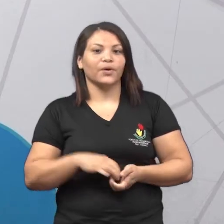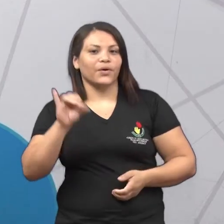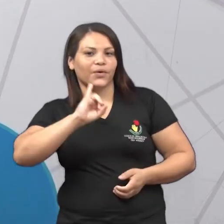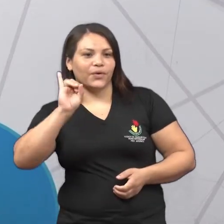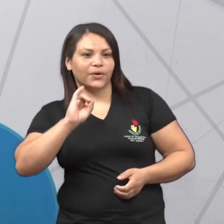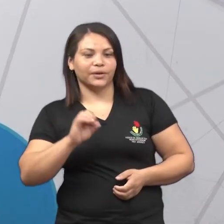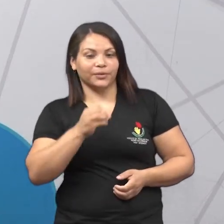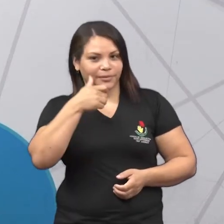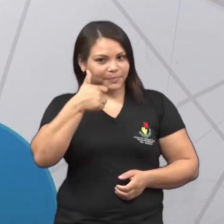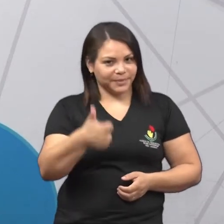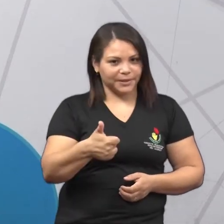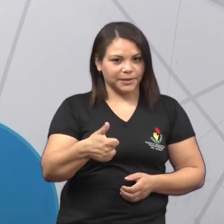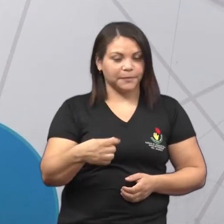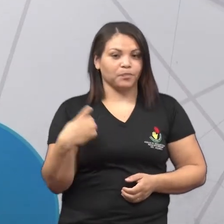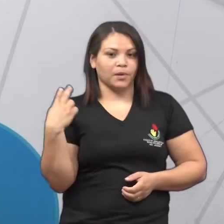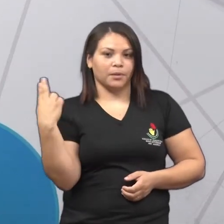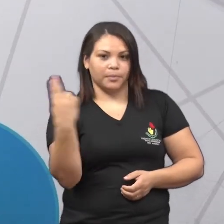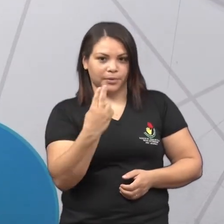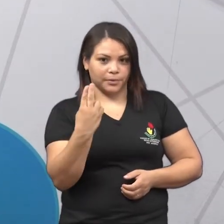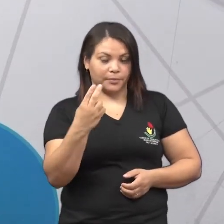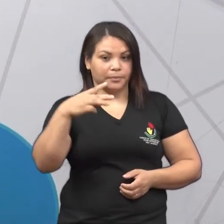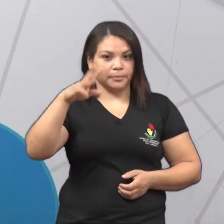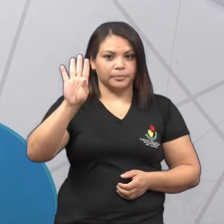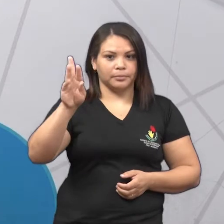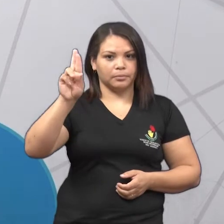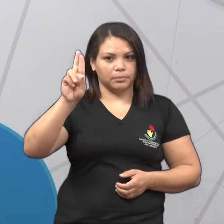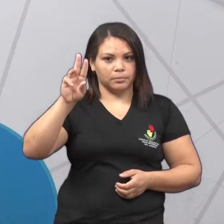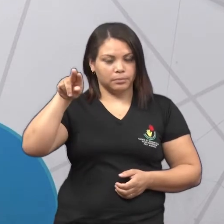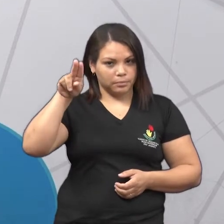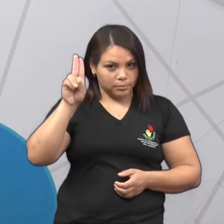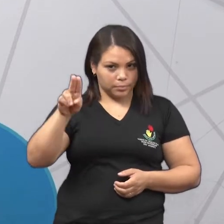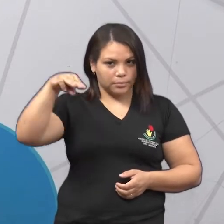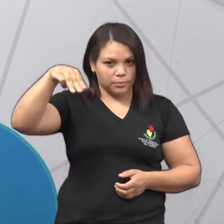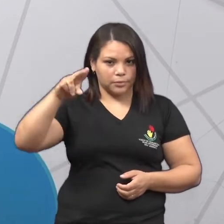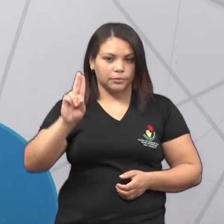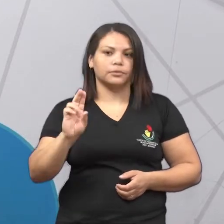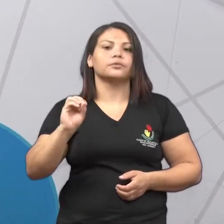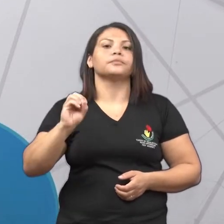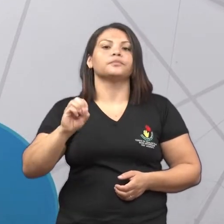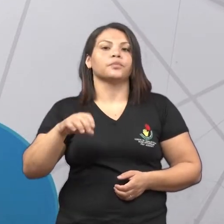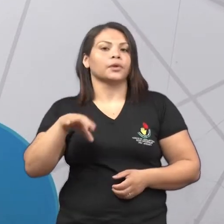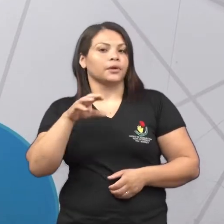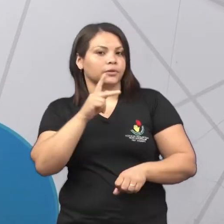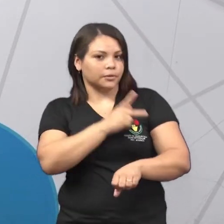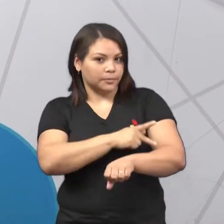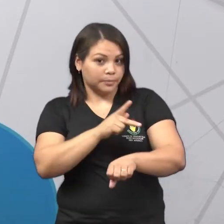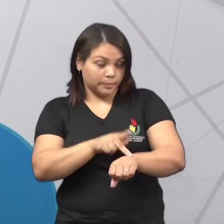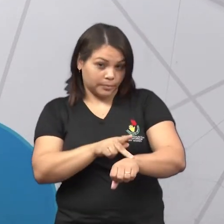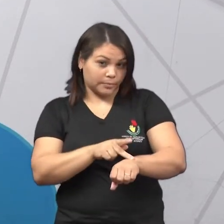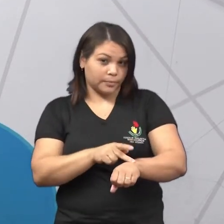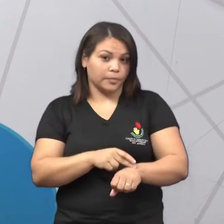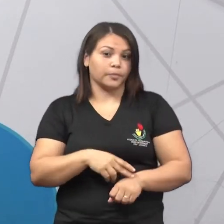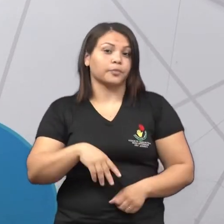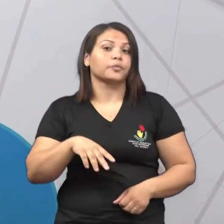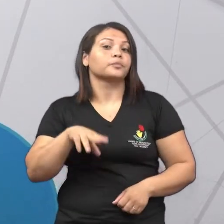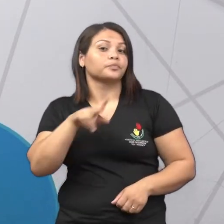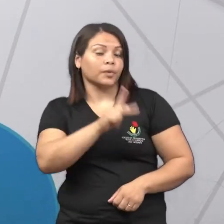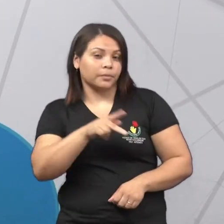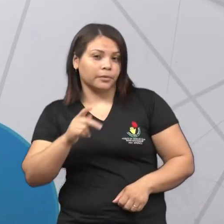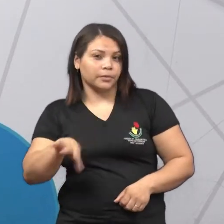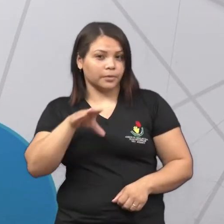Oi gente, tudo bom? Eu me chamo Bruno, sou professor de língua portuguesa e pedagogo, tá bom?